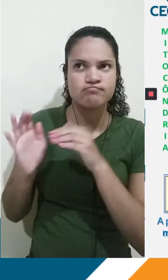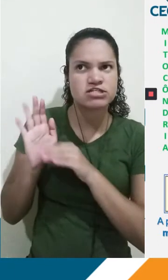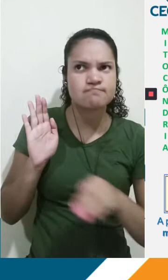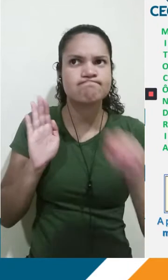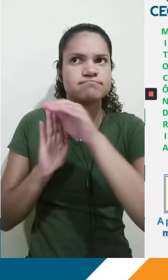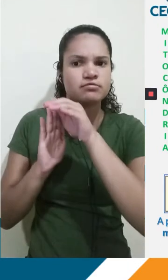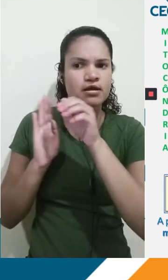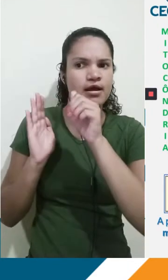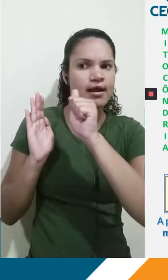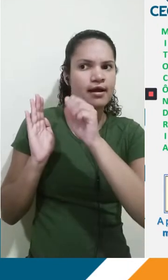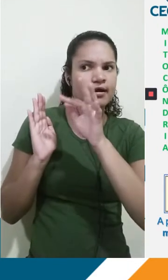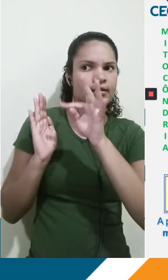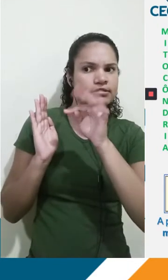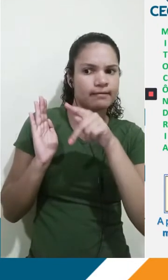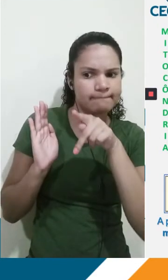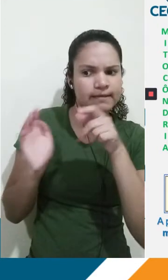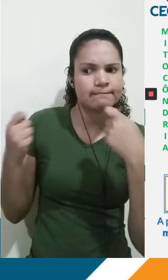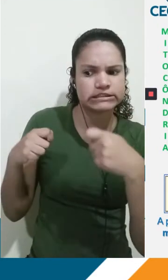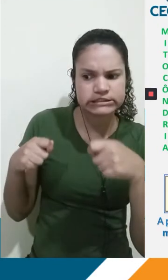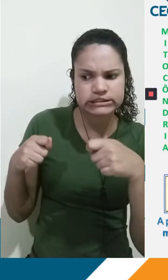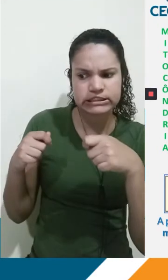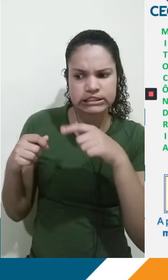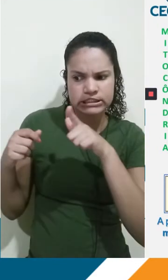uma decomposição, uma